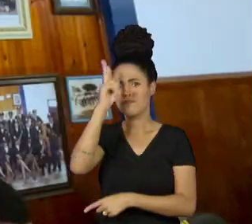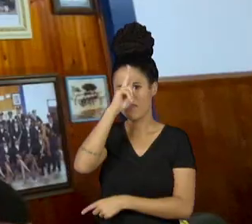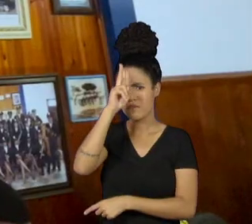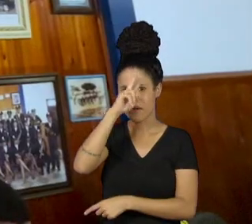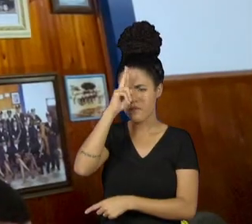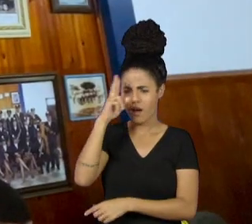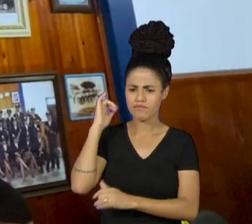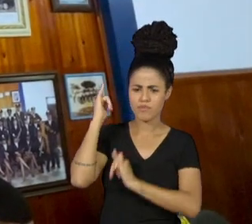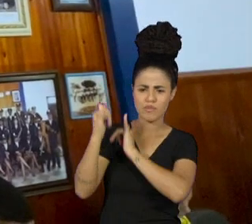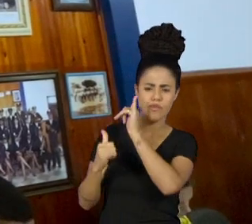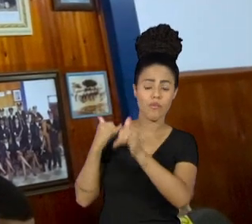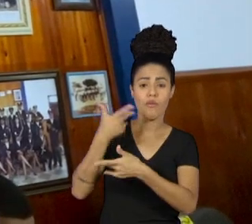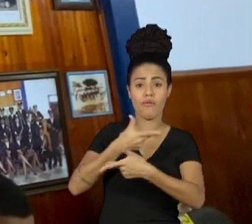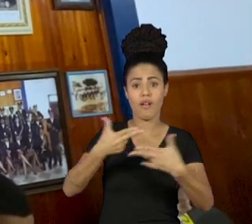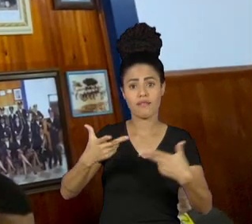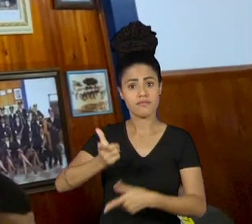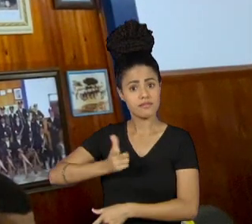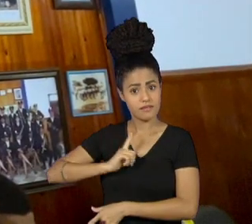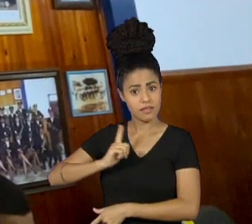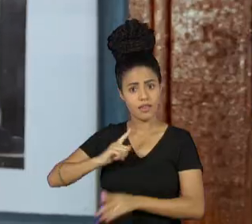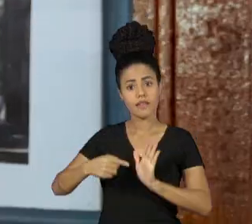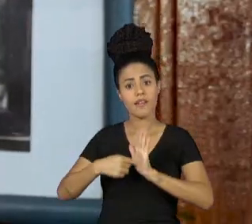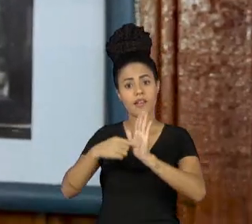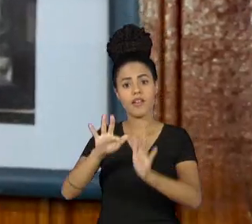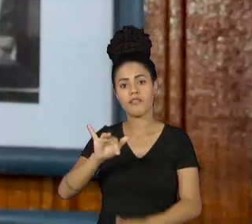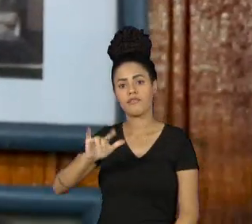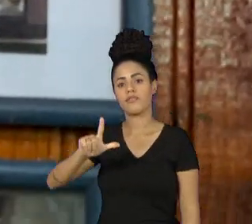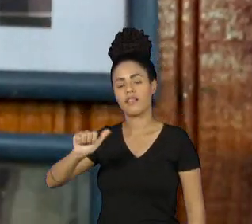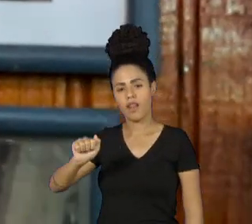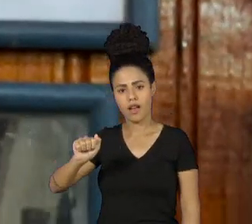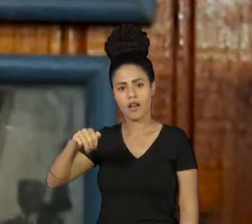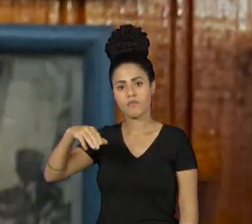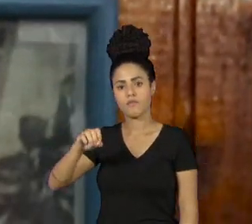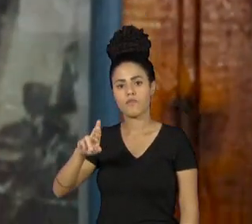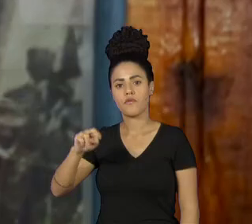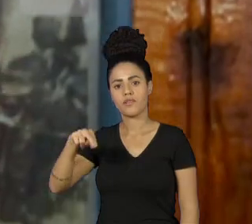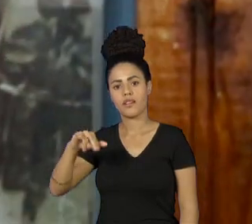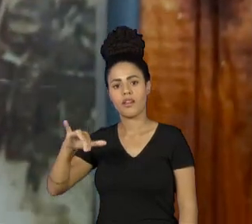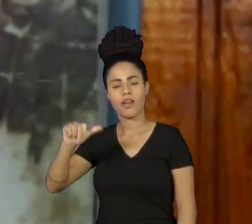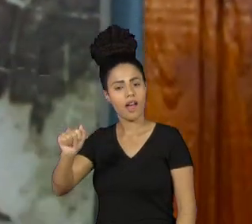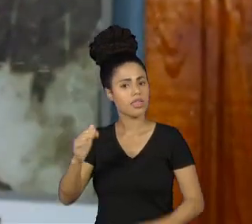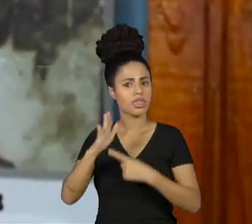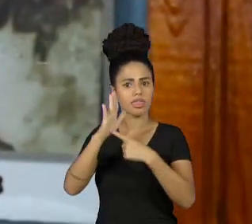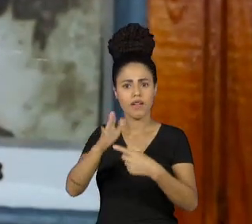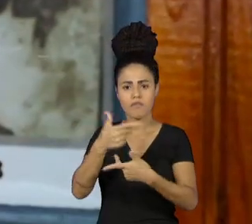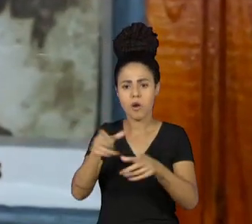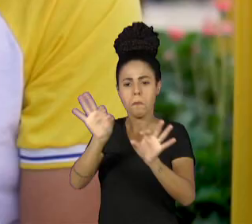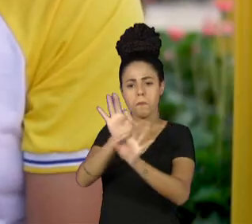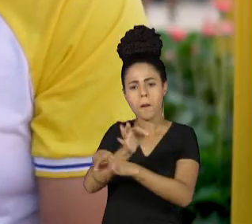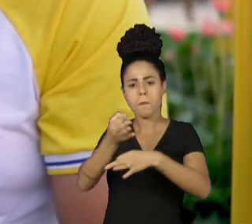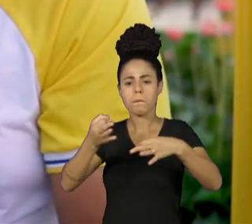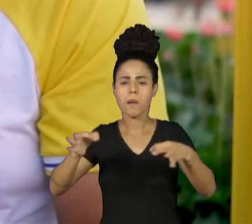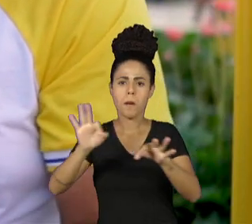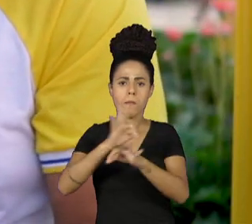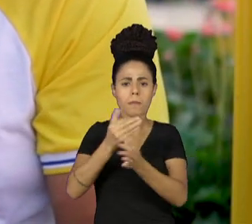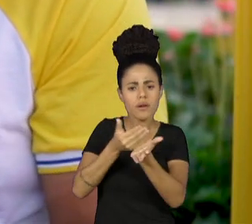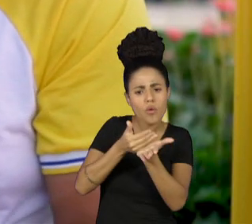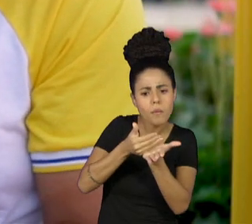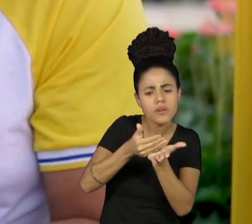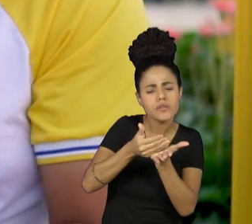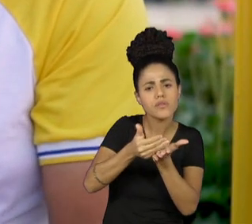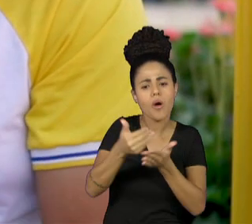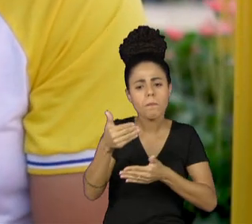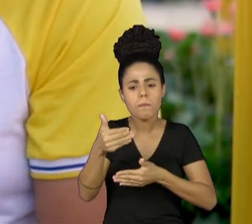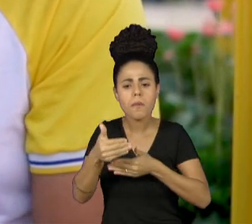mesmo que disse que a Filarmônica estava tocando em determinado local, e aí a outra veio tocar também, e aí começou a rixa,